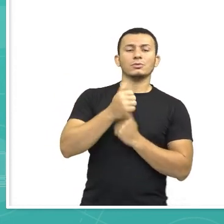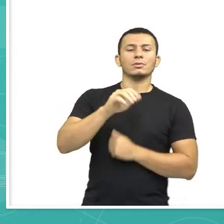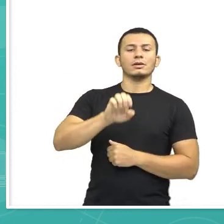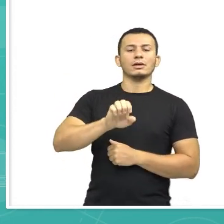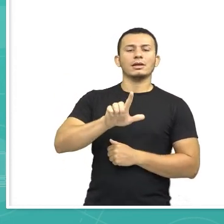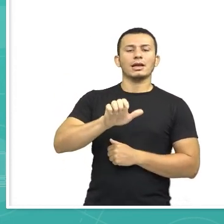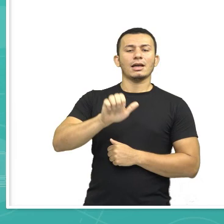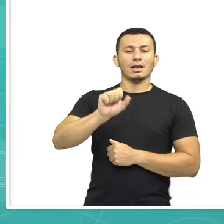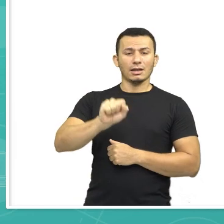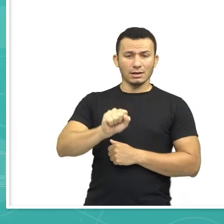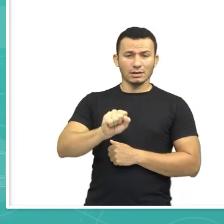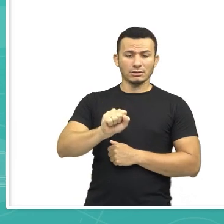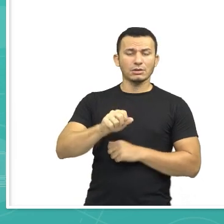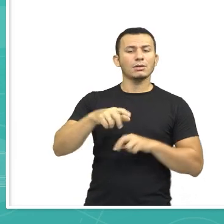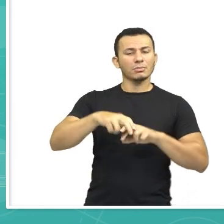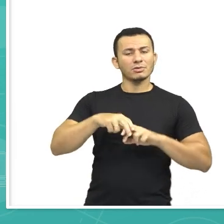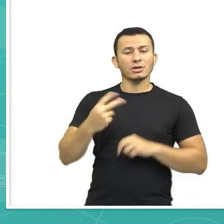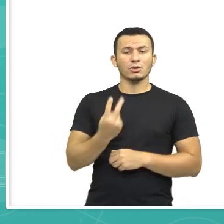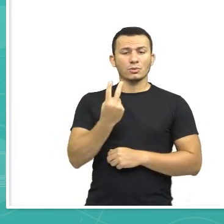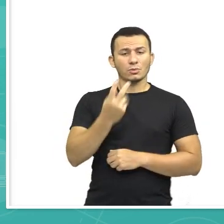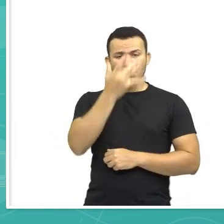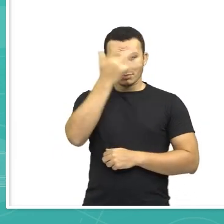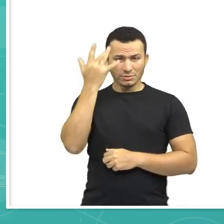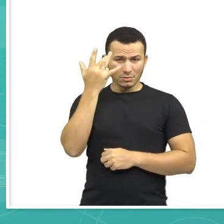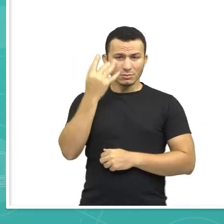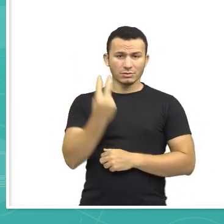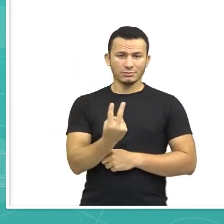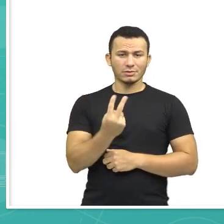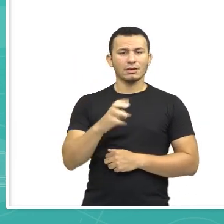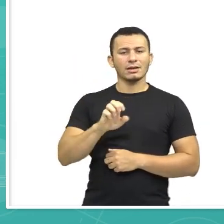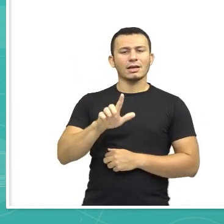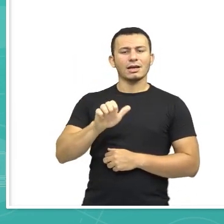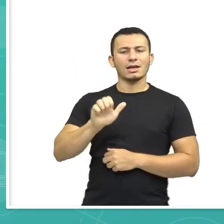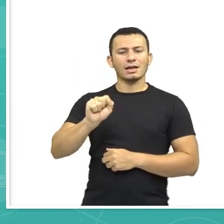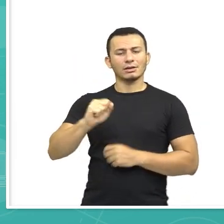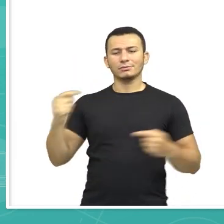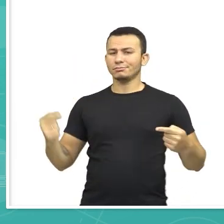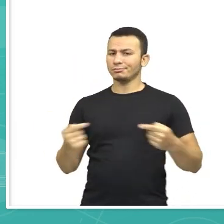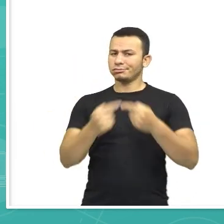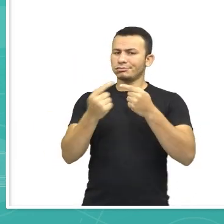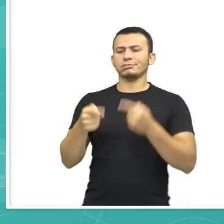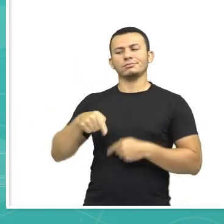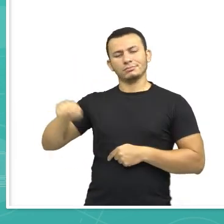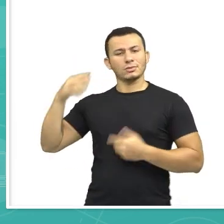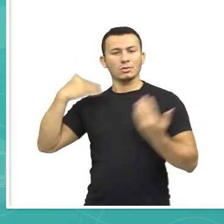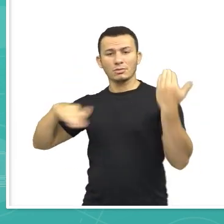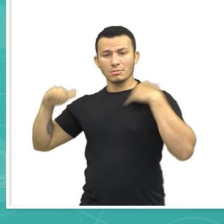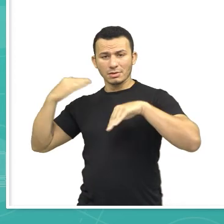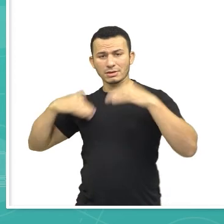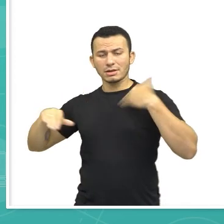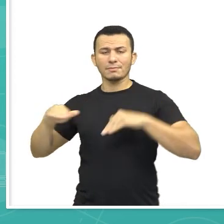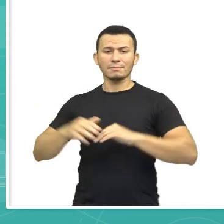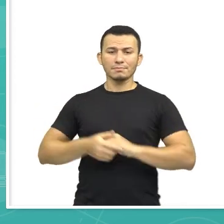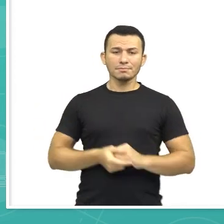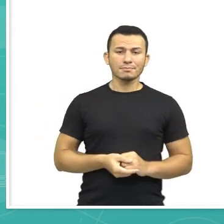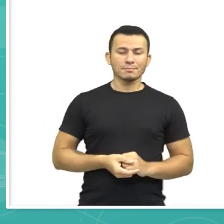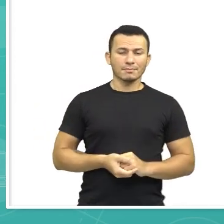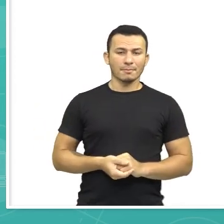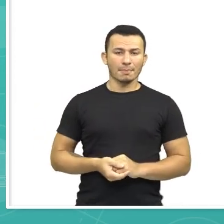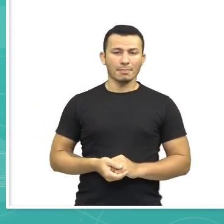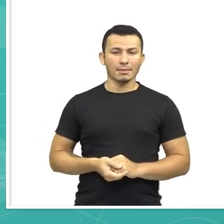Elas foram ao passeio. Elas foram ao passeio. Quem é elas, professor? Marta e sua amiga. Muito